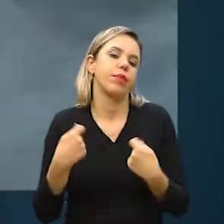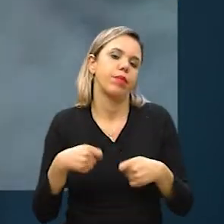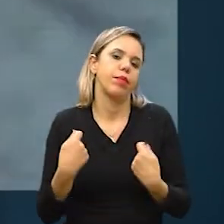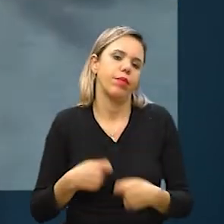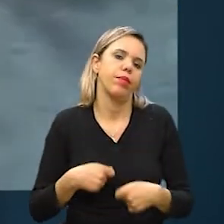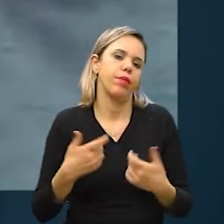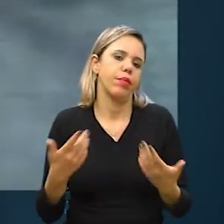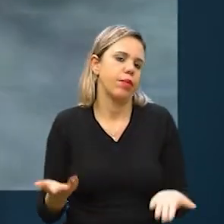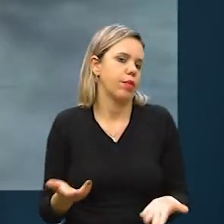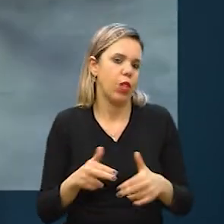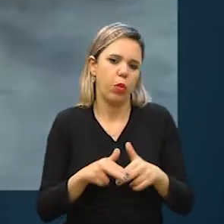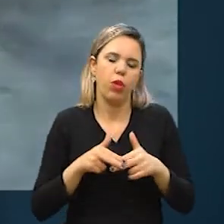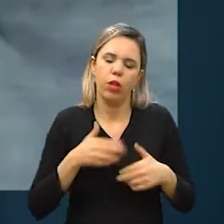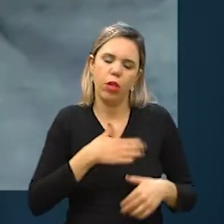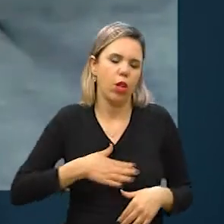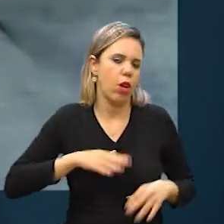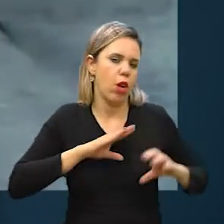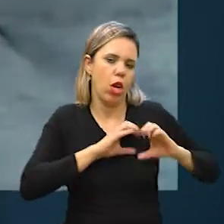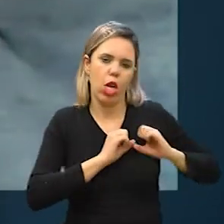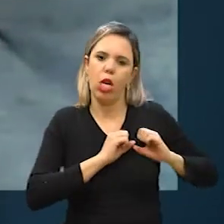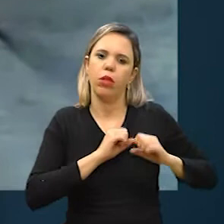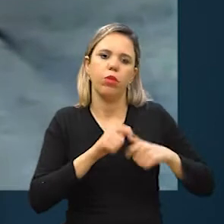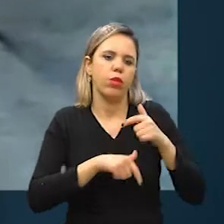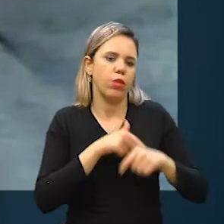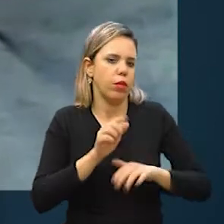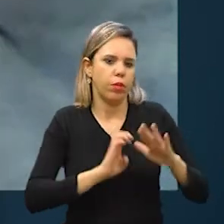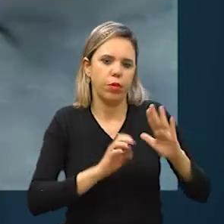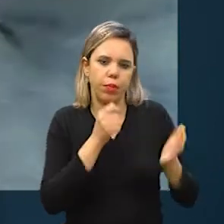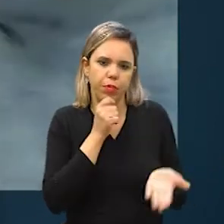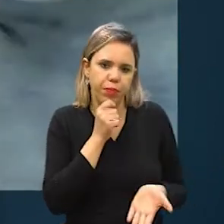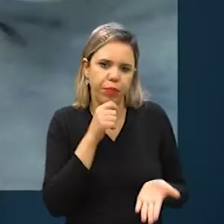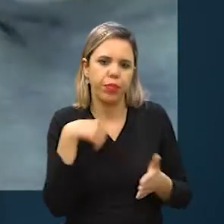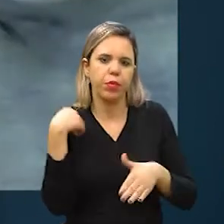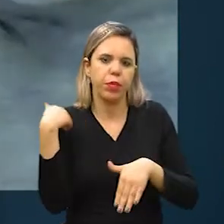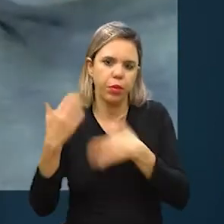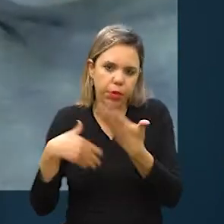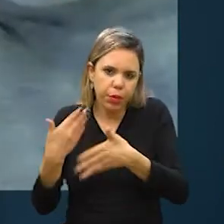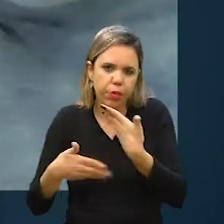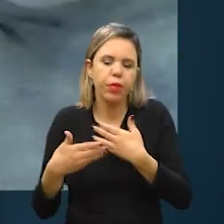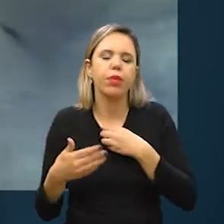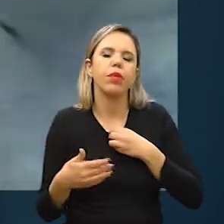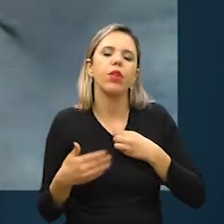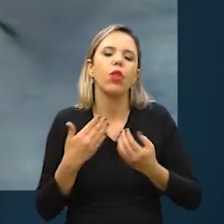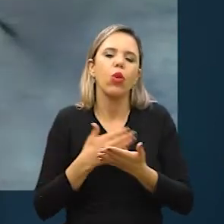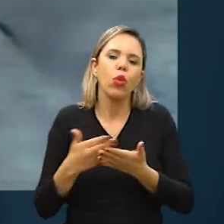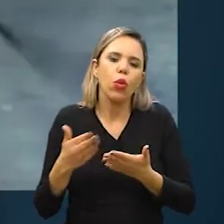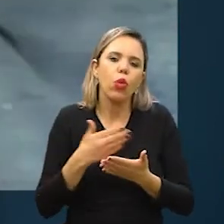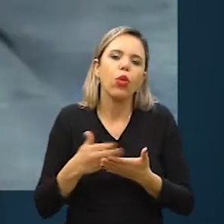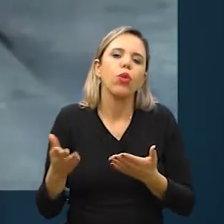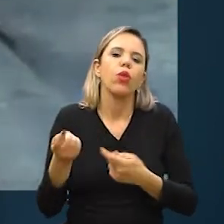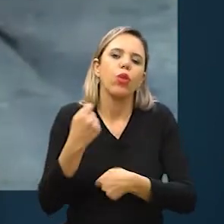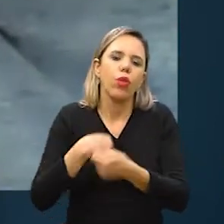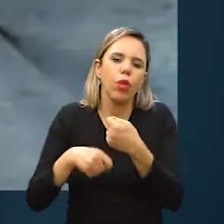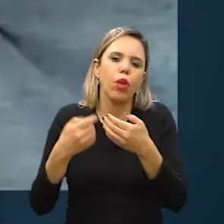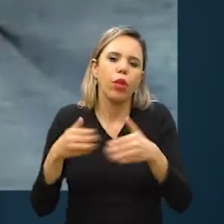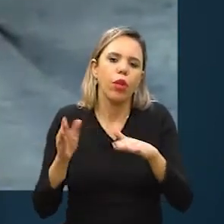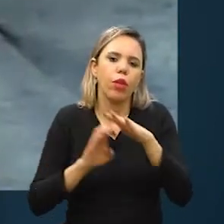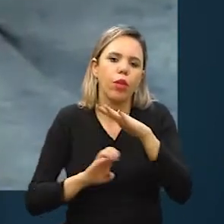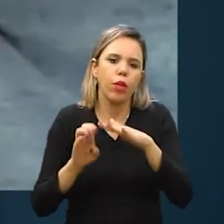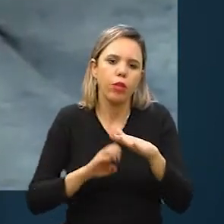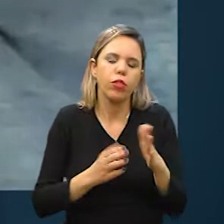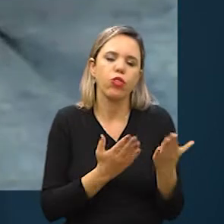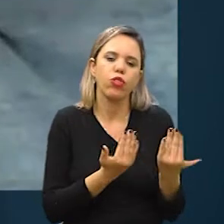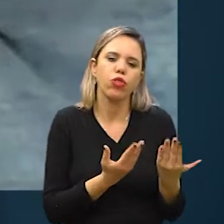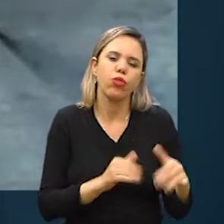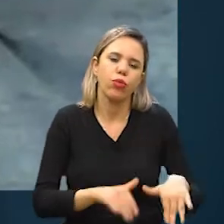pela necessidade e não pelo amor ao empreendedorismo. E foi assim que eu comecei a empreender, e